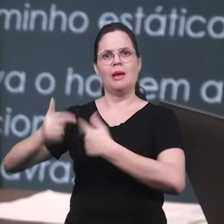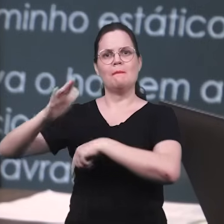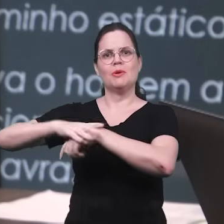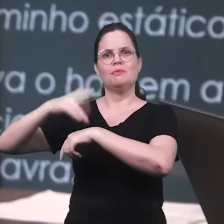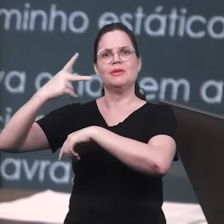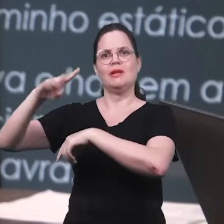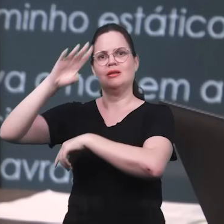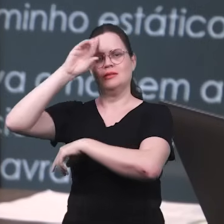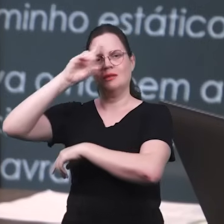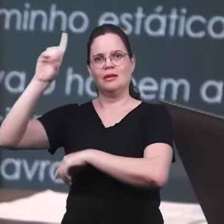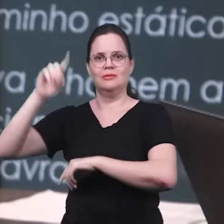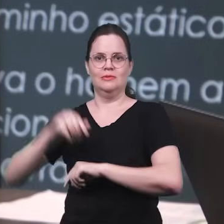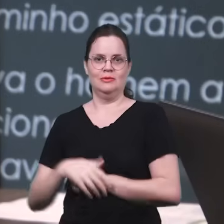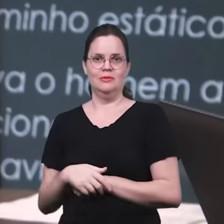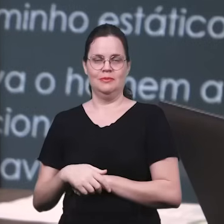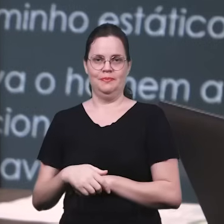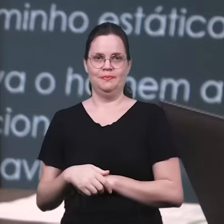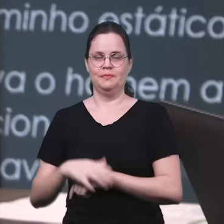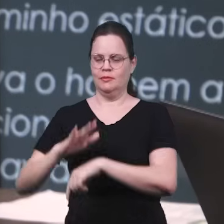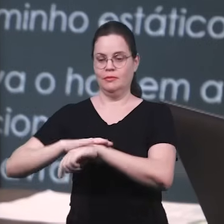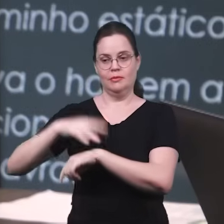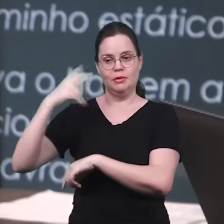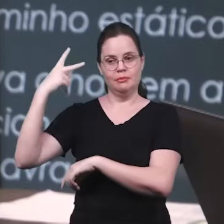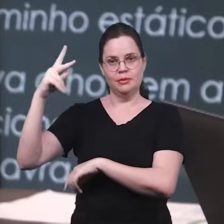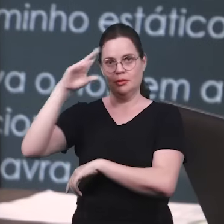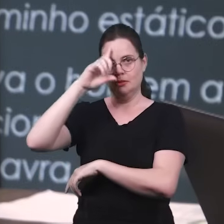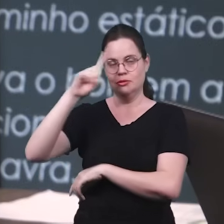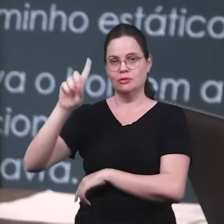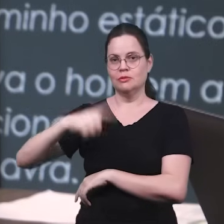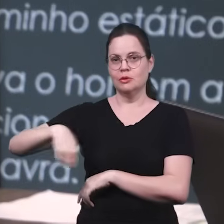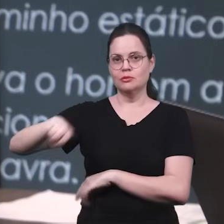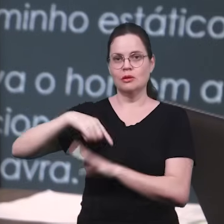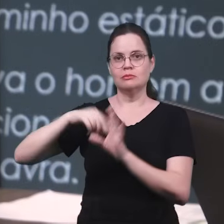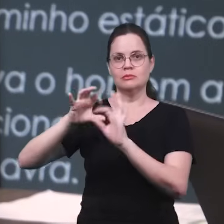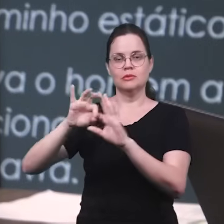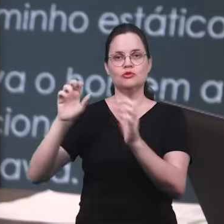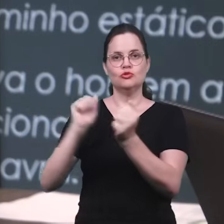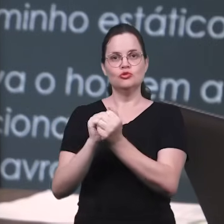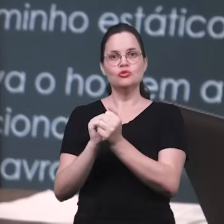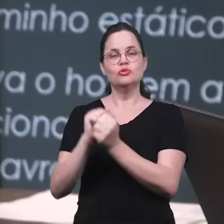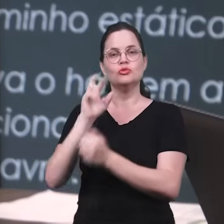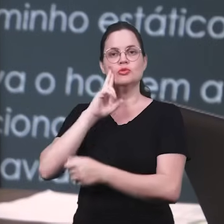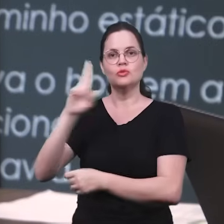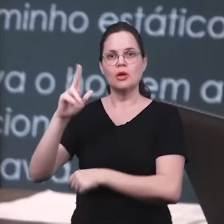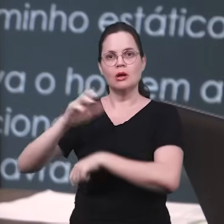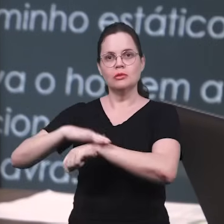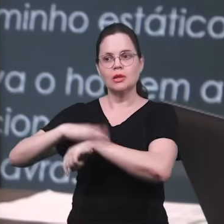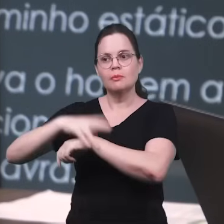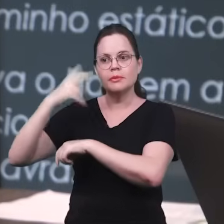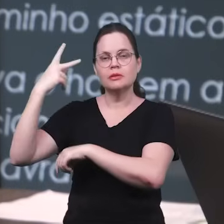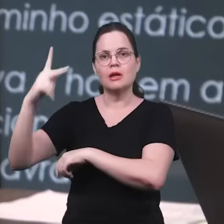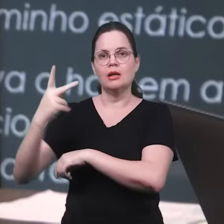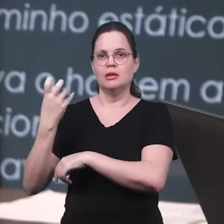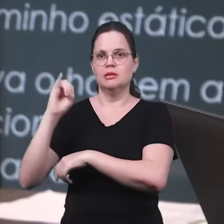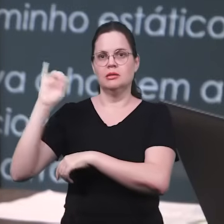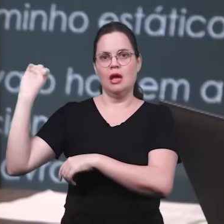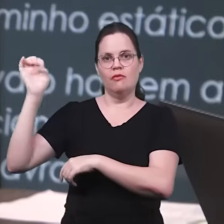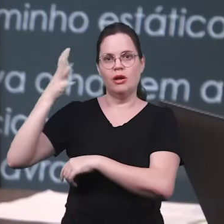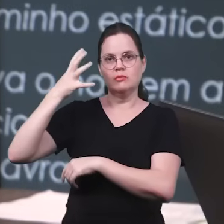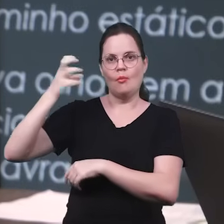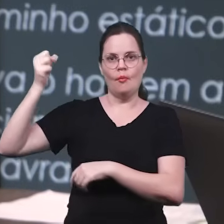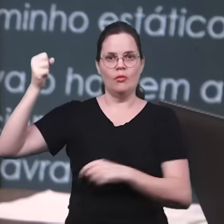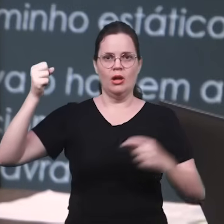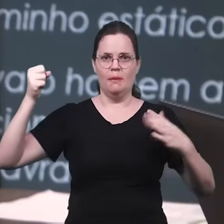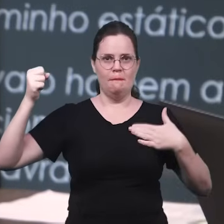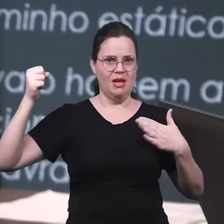kairos, que é o tempo de Deus, né? Então, andar na revelação é andar no tempo de Deus. Andar sem revelação é andar no